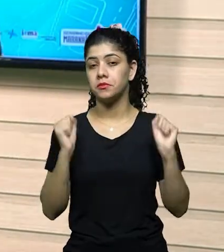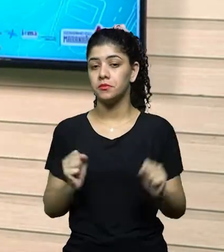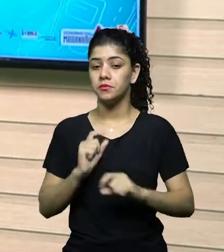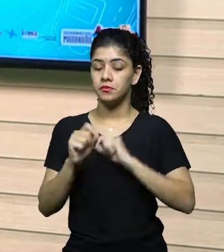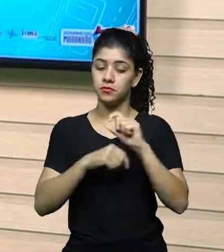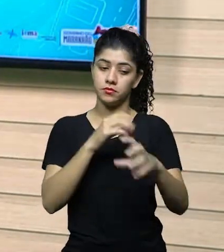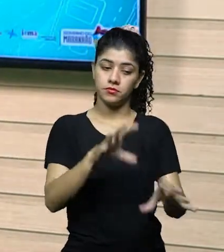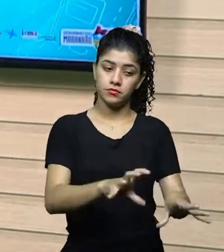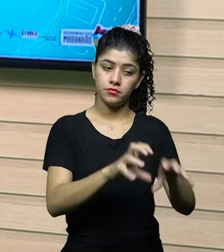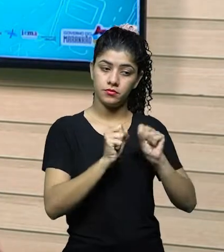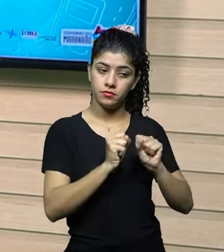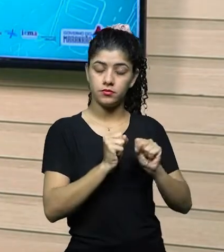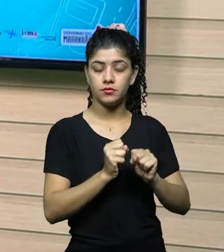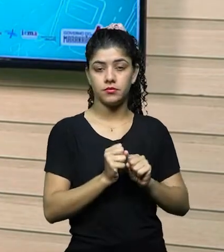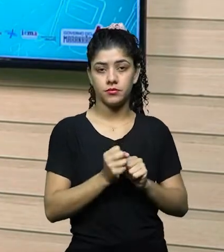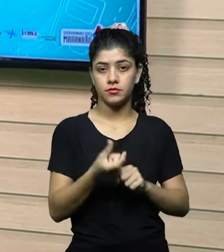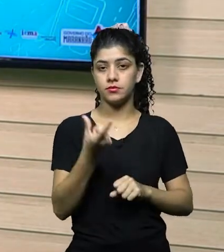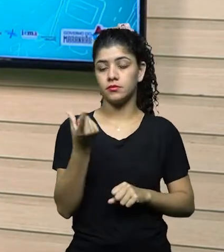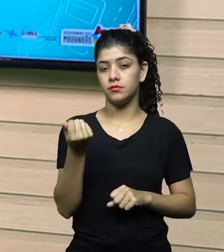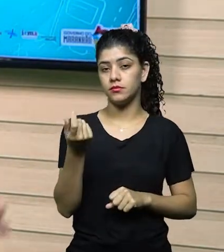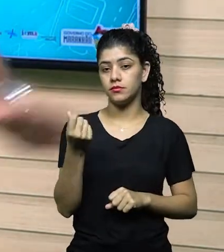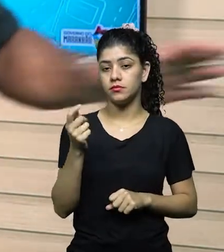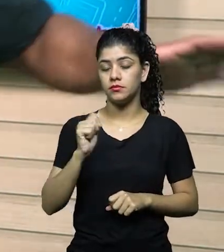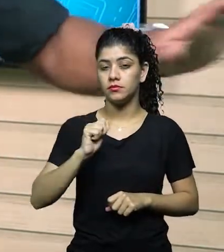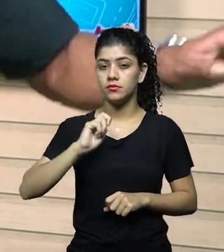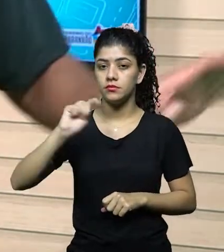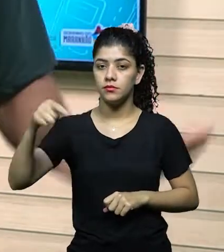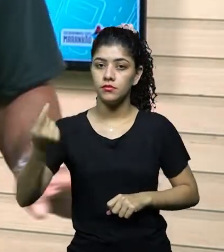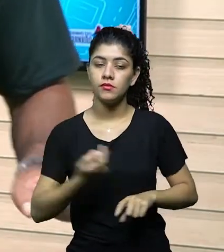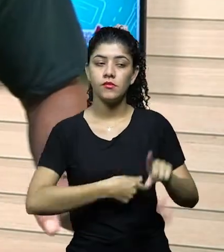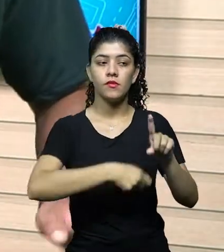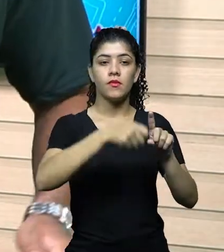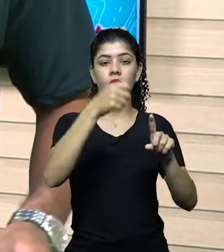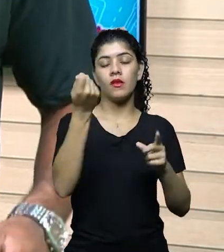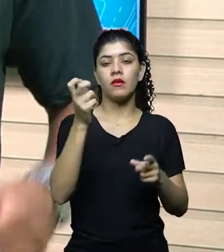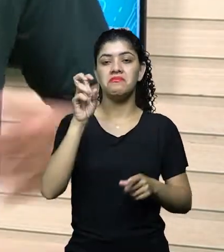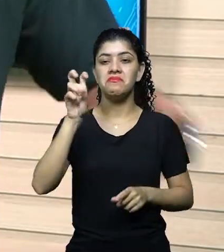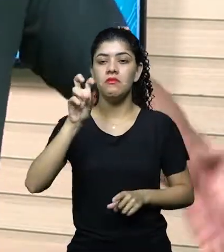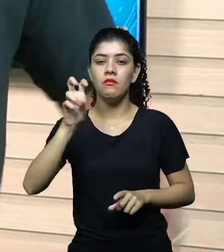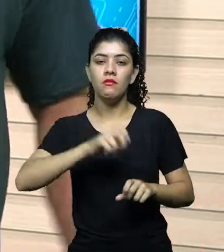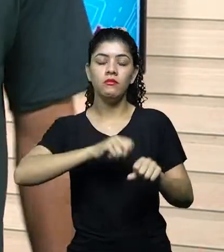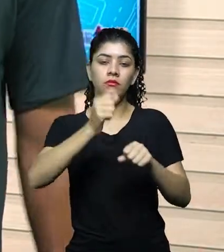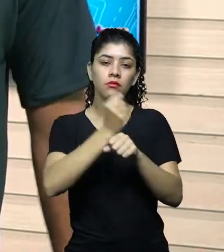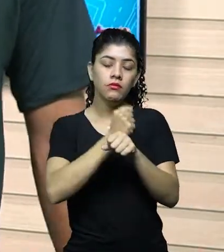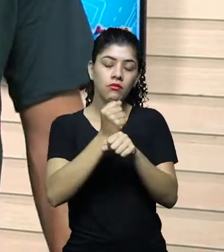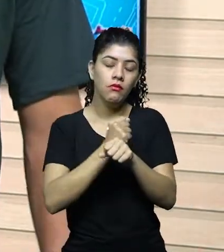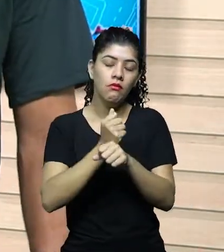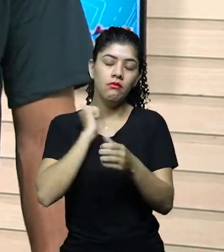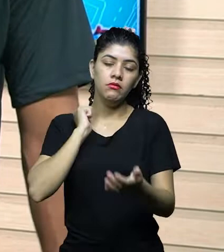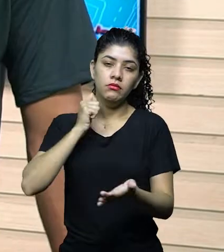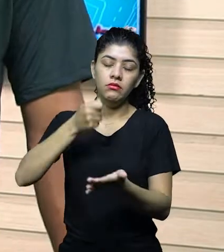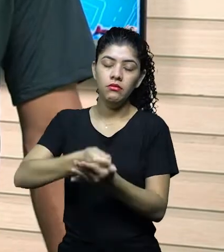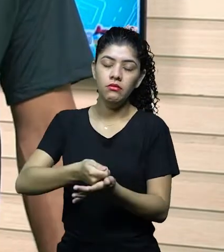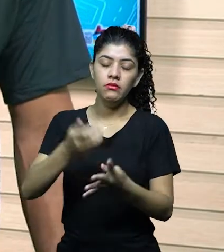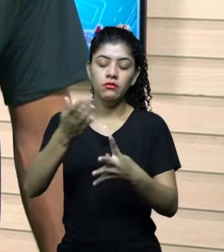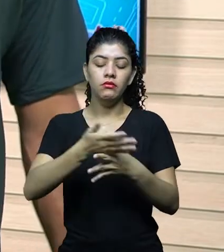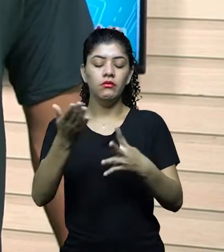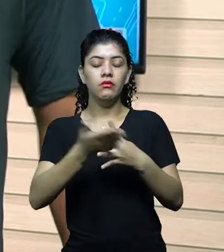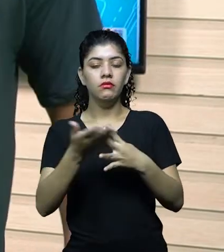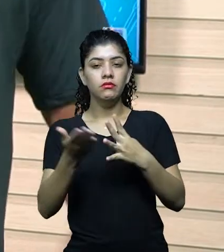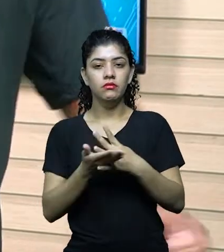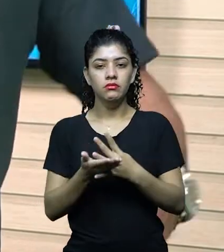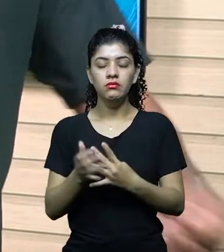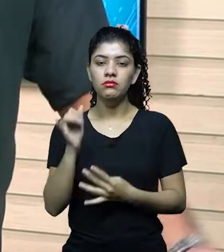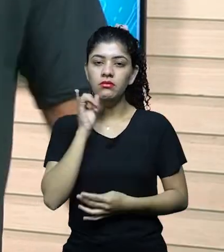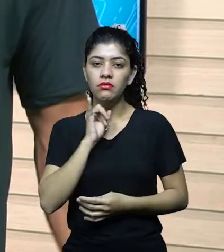poder fazer um resgate depois dela passar 5 anos pagando, por exemplo, aquele parcelamento do ativo que ela está